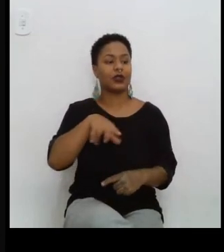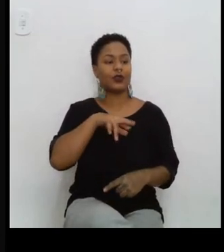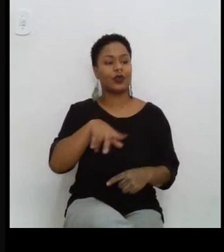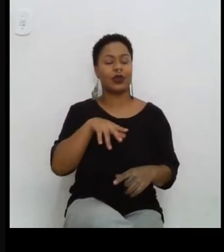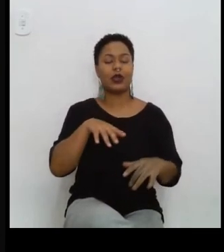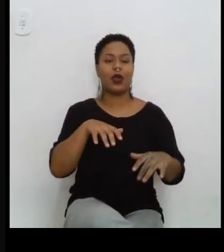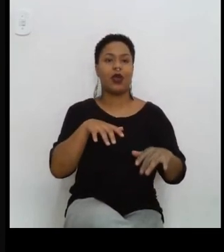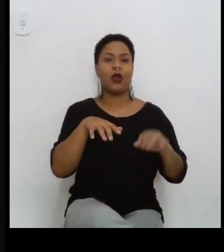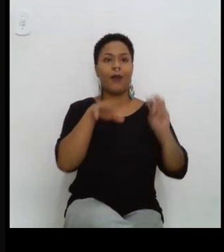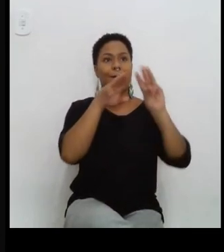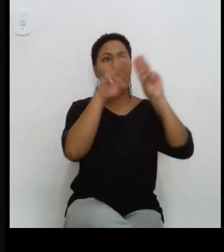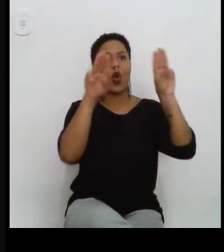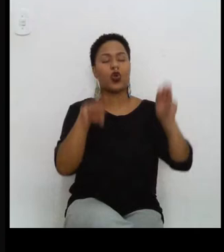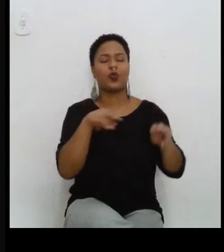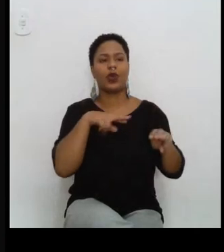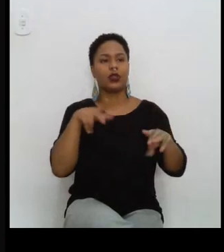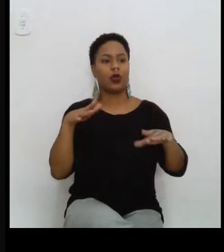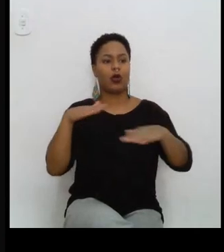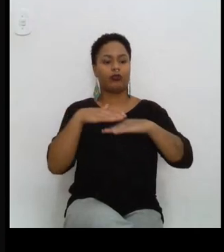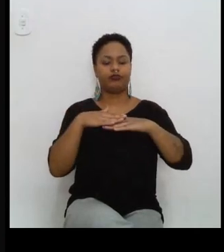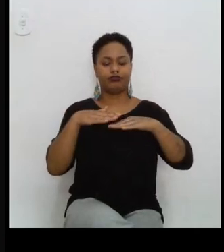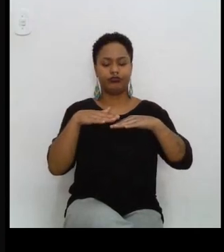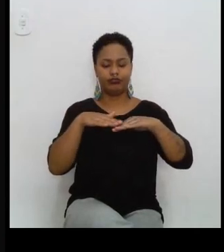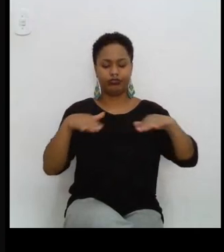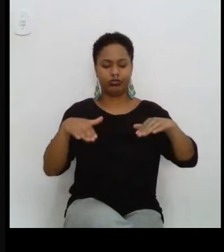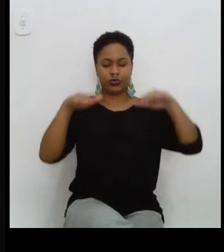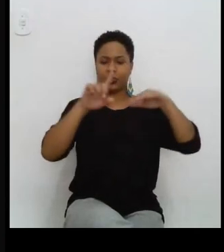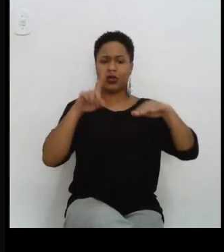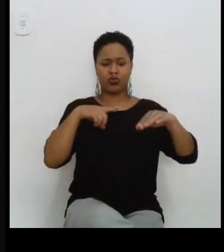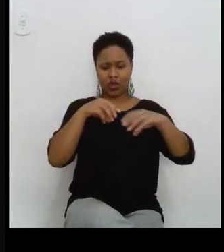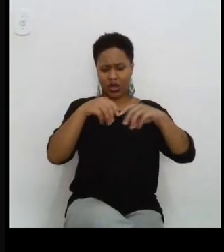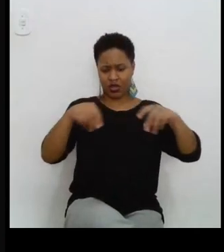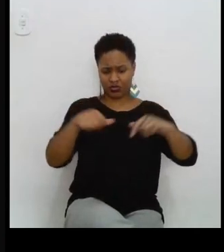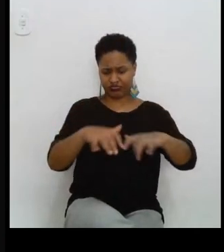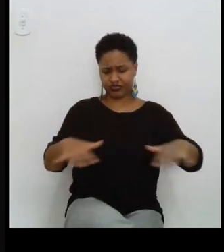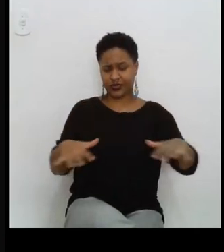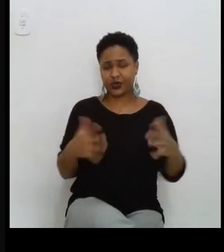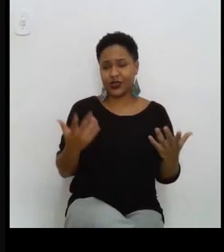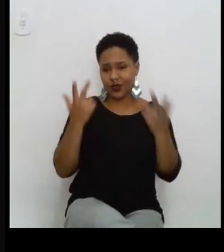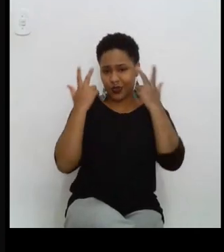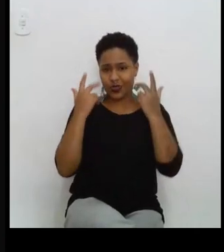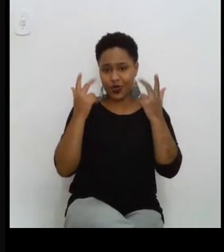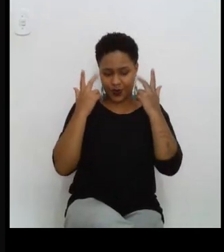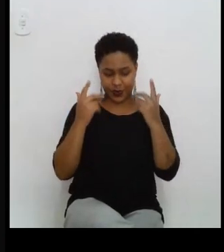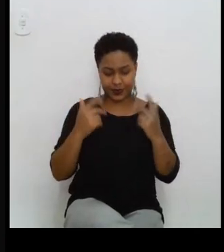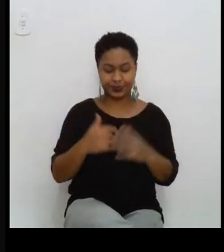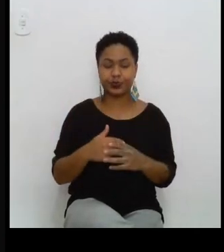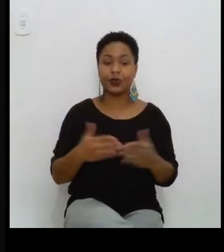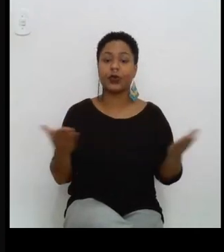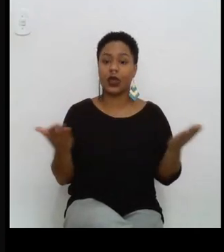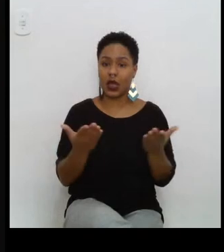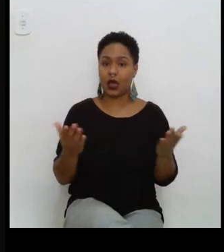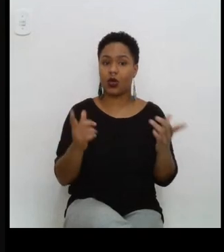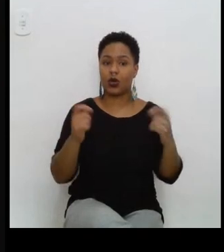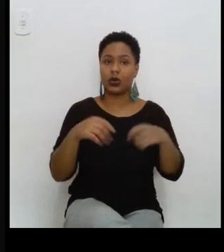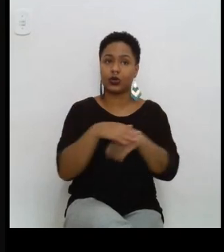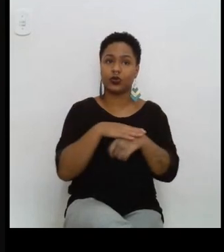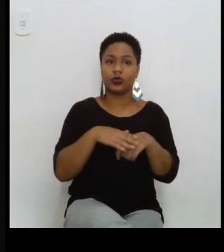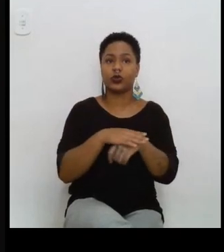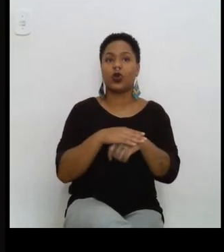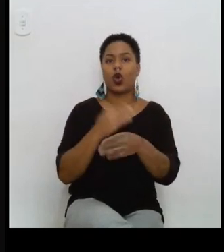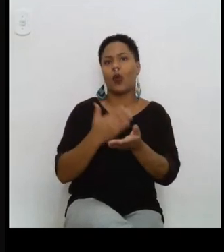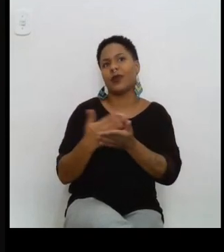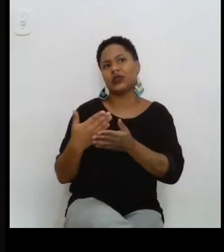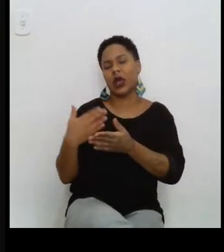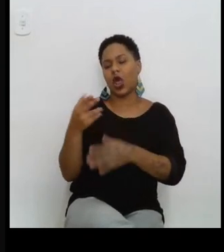nelas não estão dentro do pedestal elas estão uma sujeira do chão é esse agora é possível conectar com o nome e ano talvez